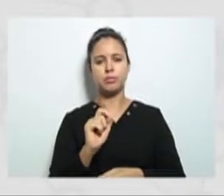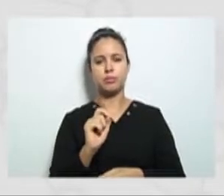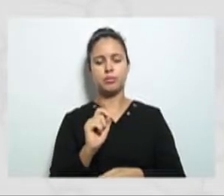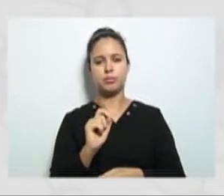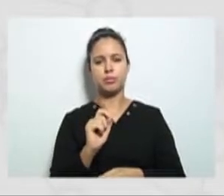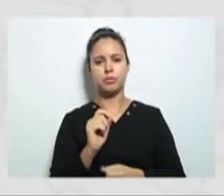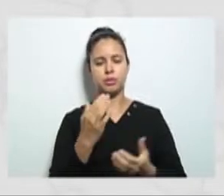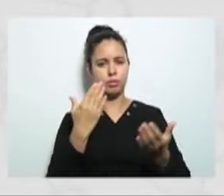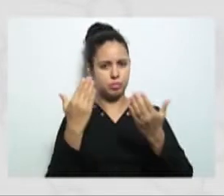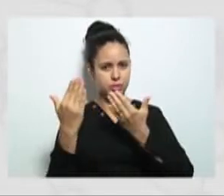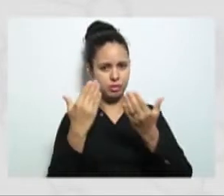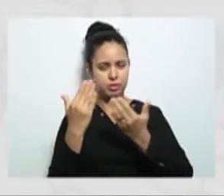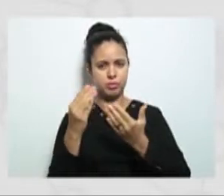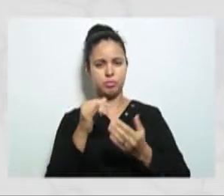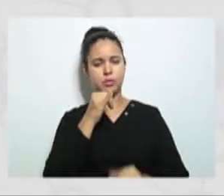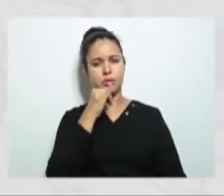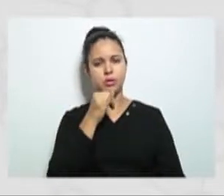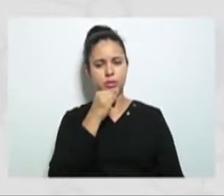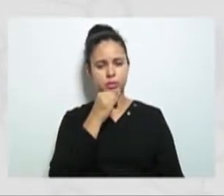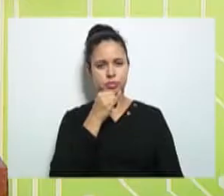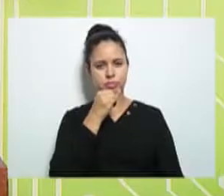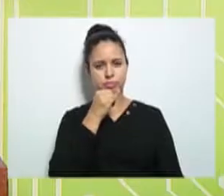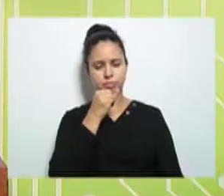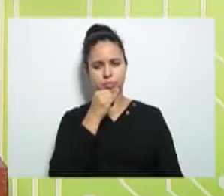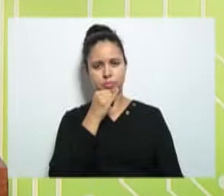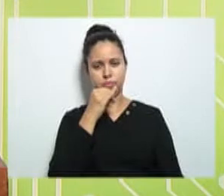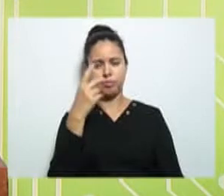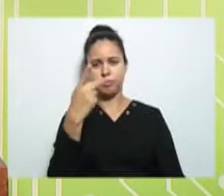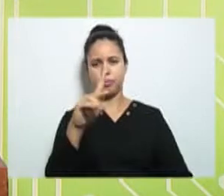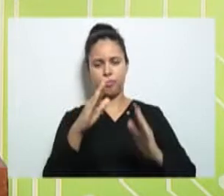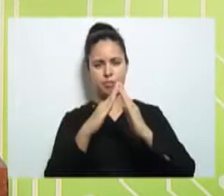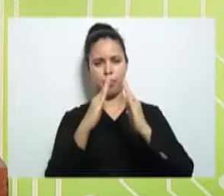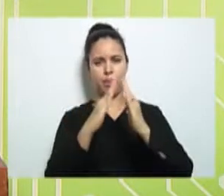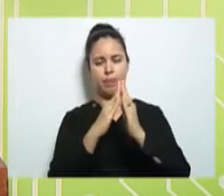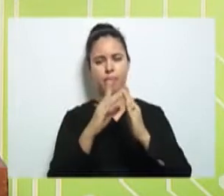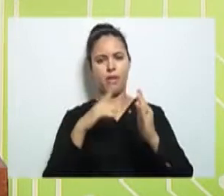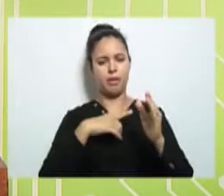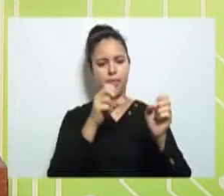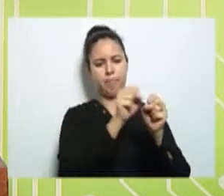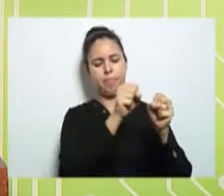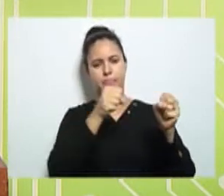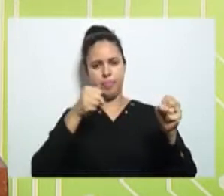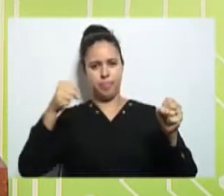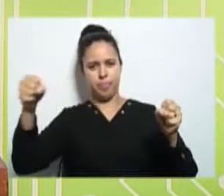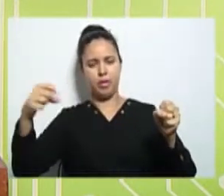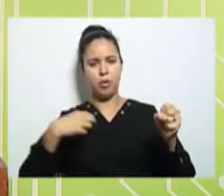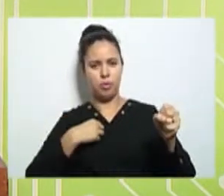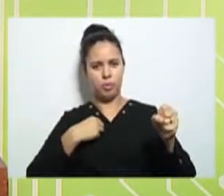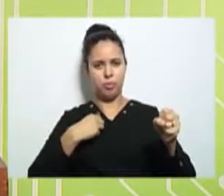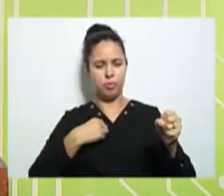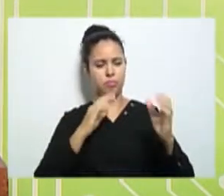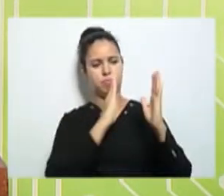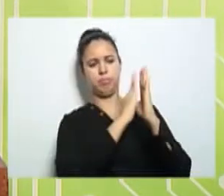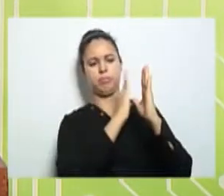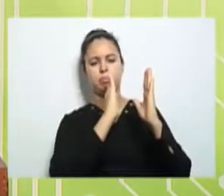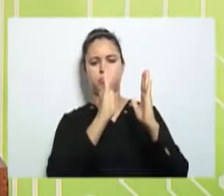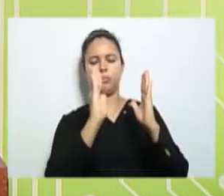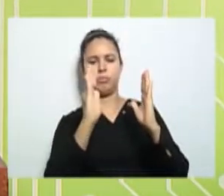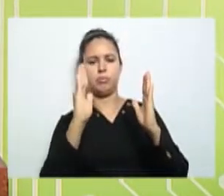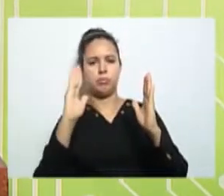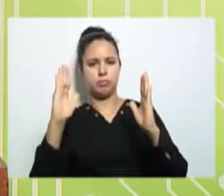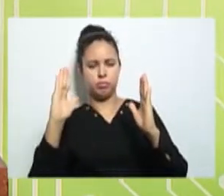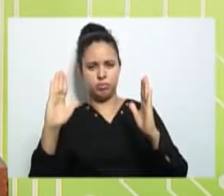ao guarda-roupa que a gente tem, tá? Então, você tem lá o seu guarda-roupa, você vai armazenar, você vai guardar suas